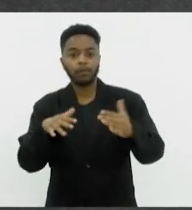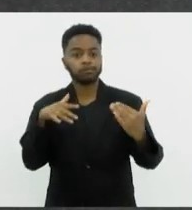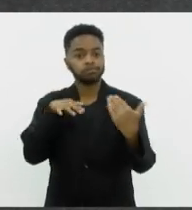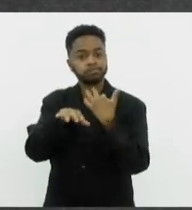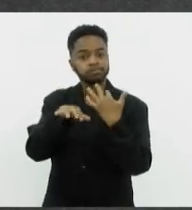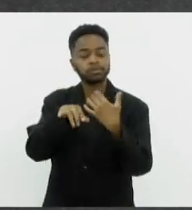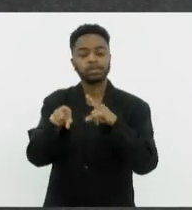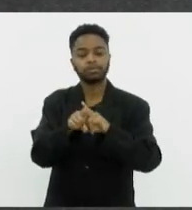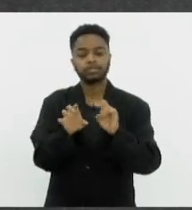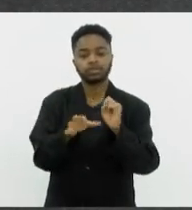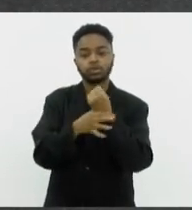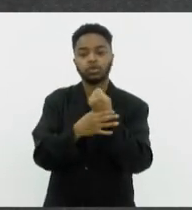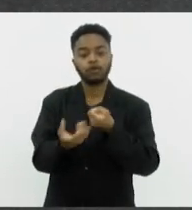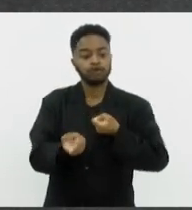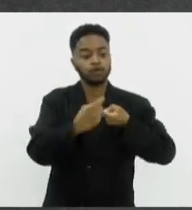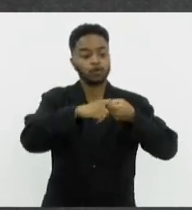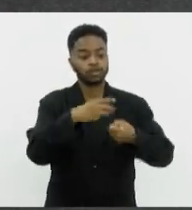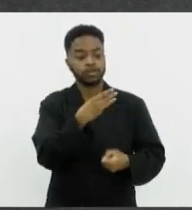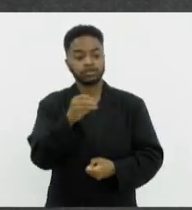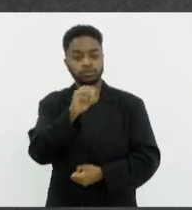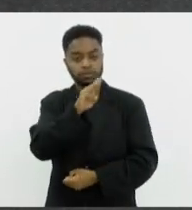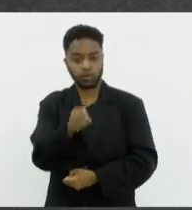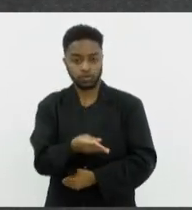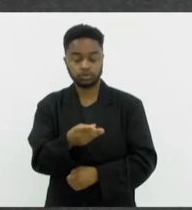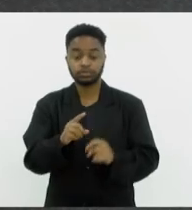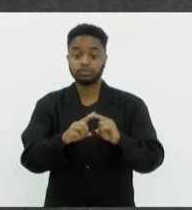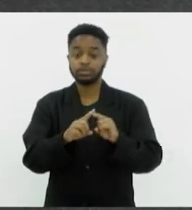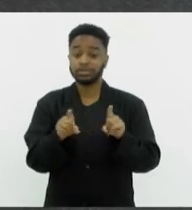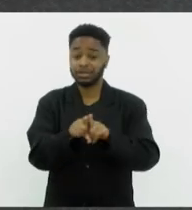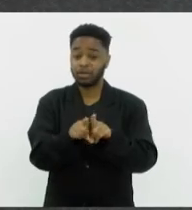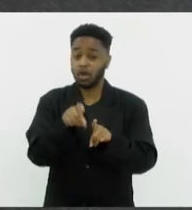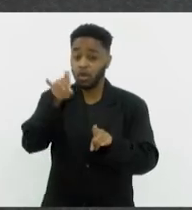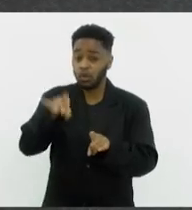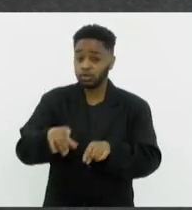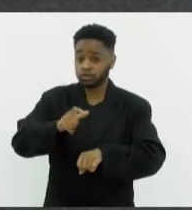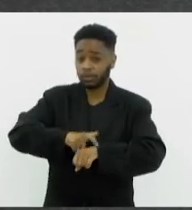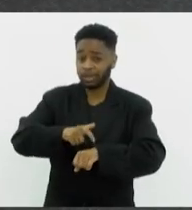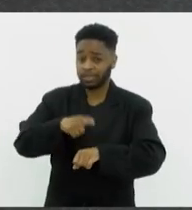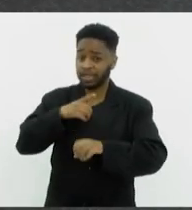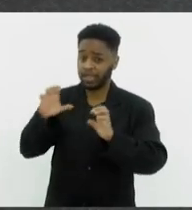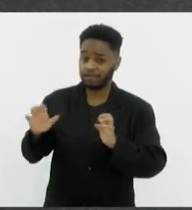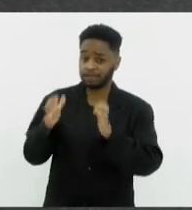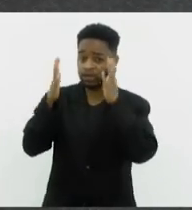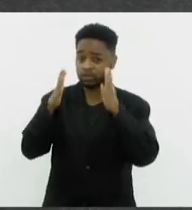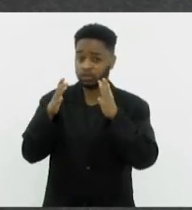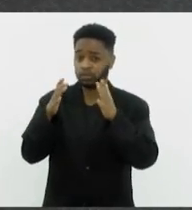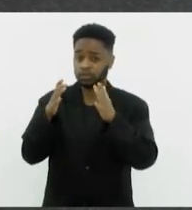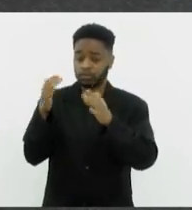de retorno. Quero dizer mais, a última vez que teve evento grande,